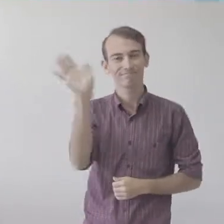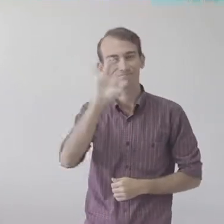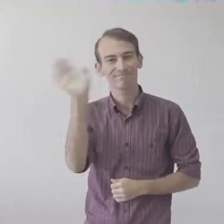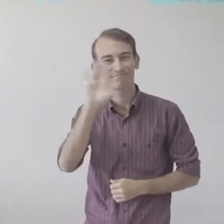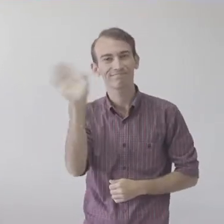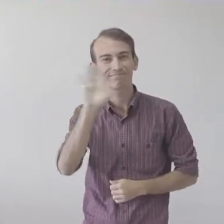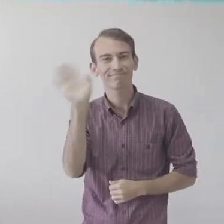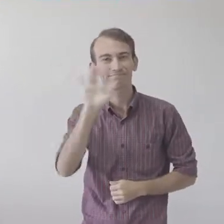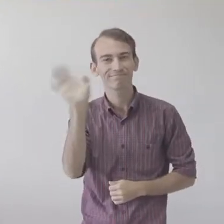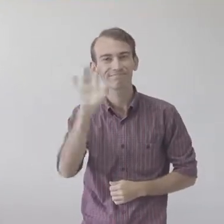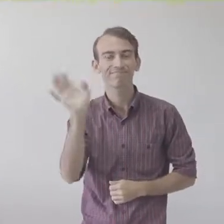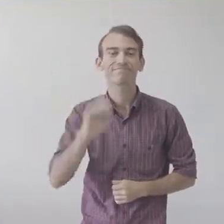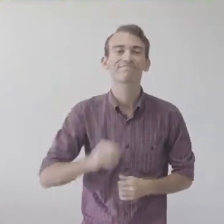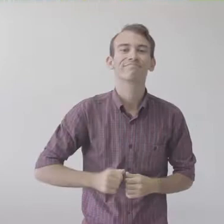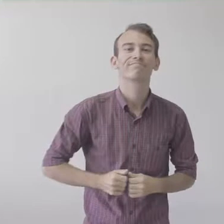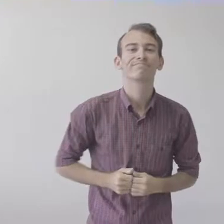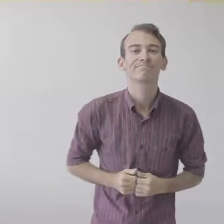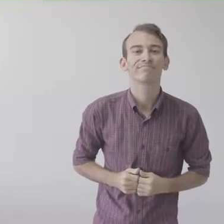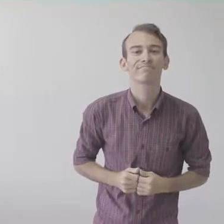tv office